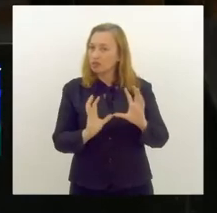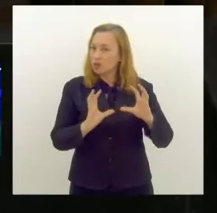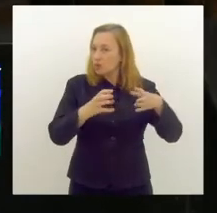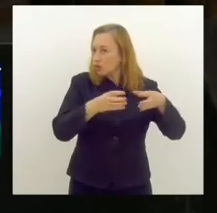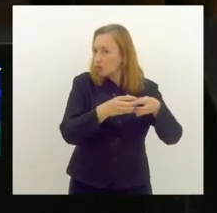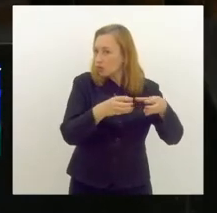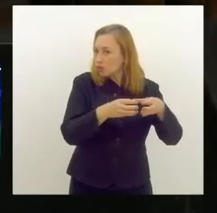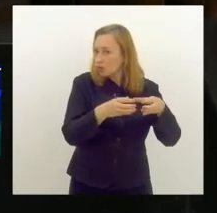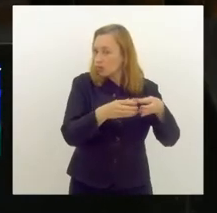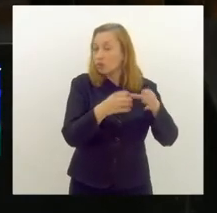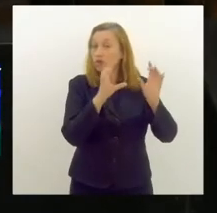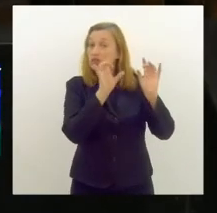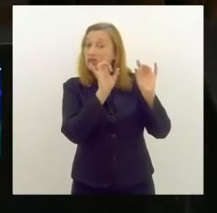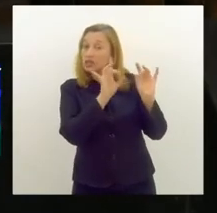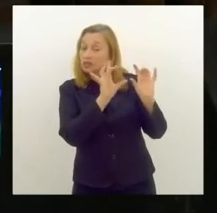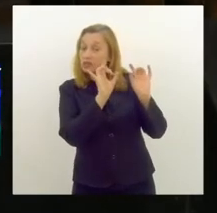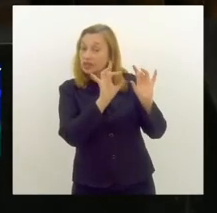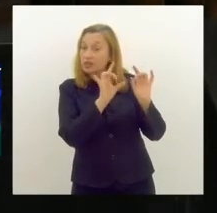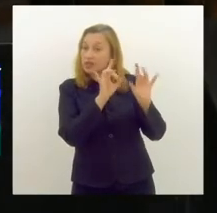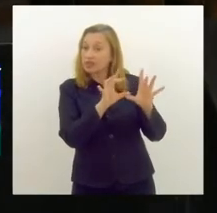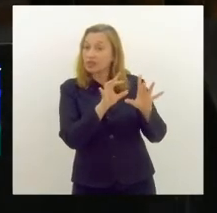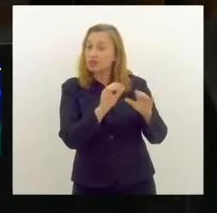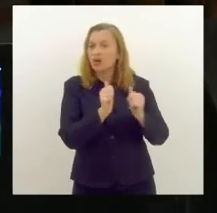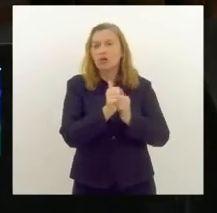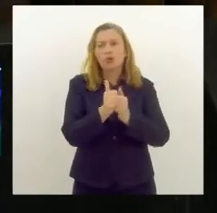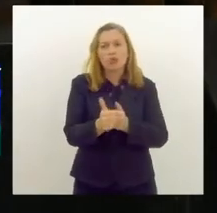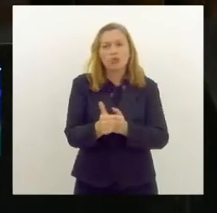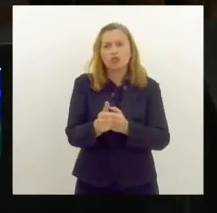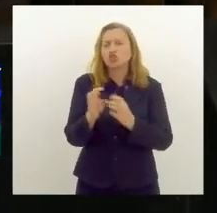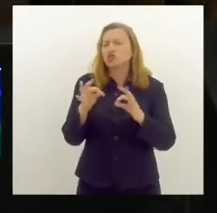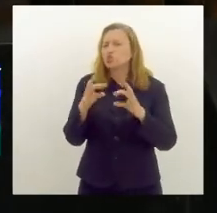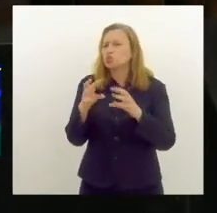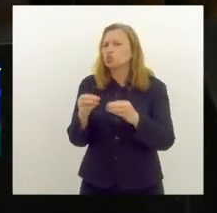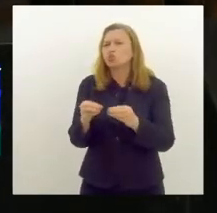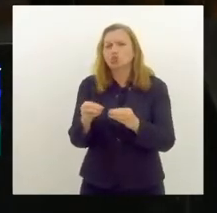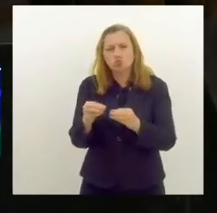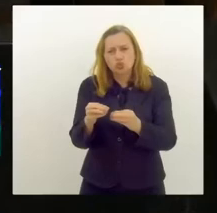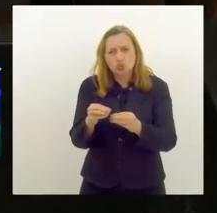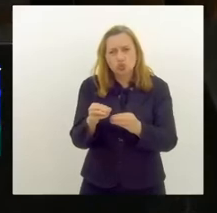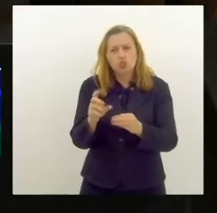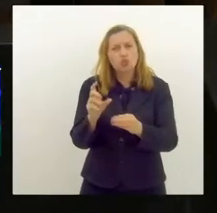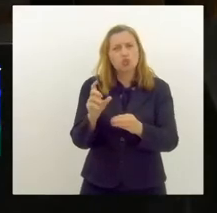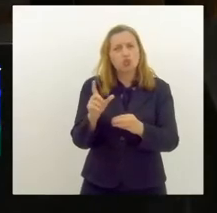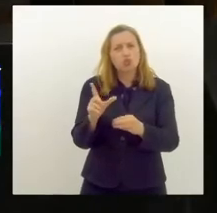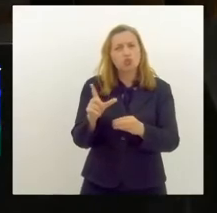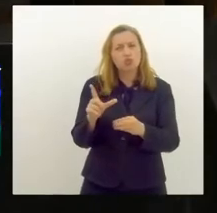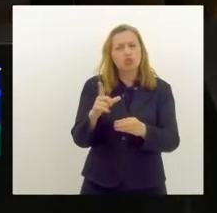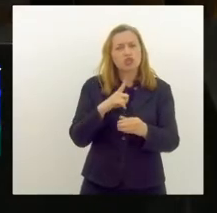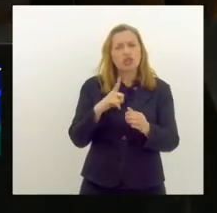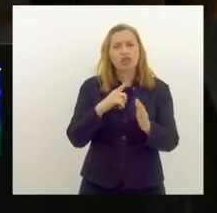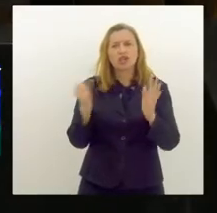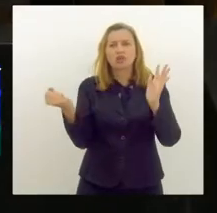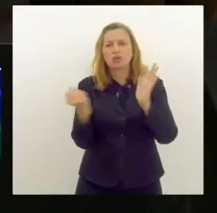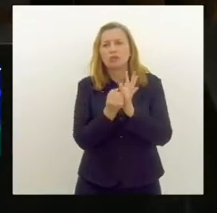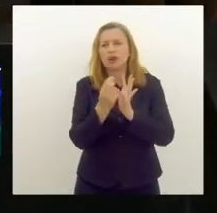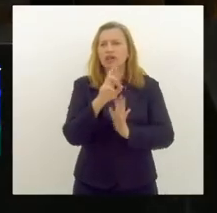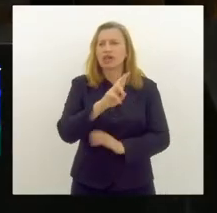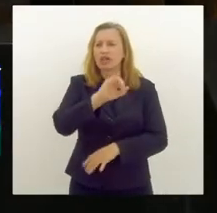comissão especial de acompanhamento de tudo o que há sobre o Pacto